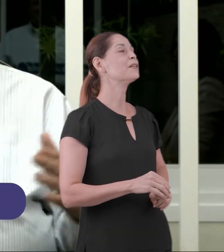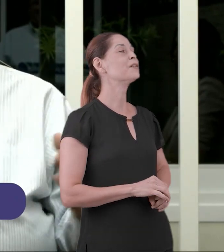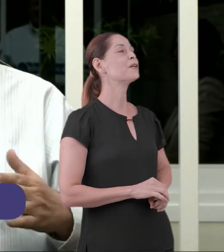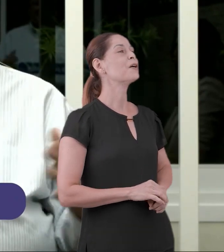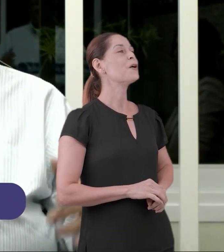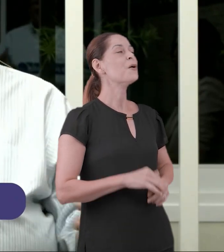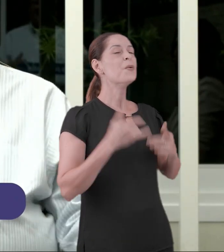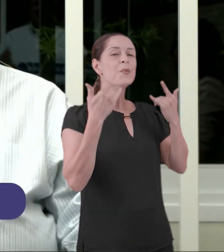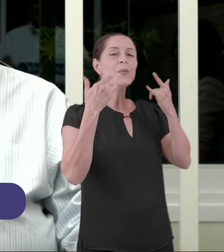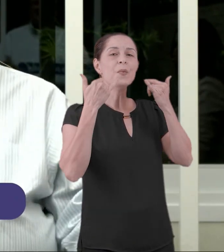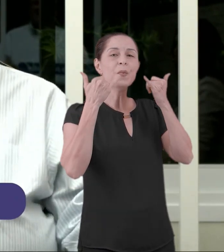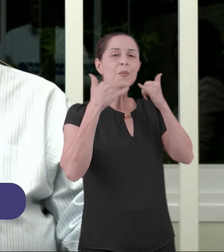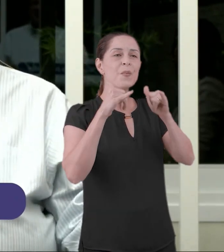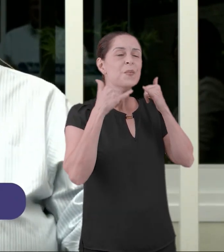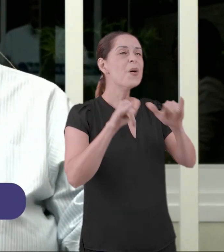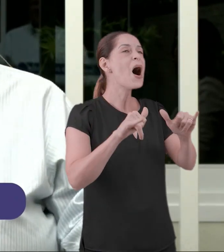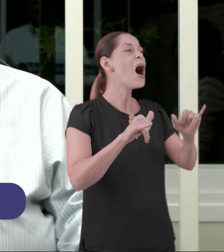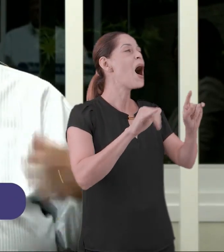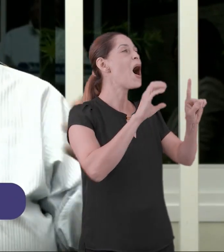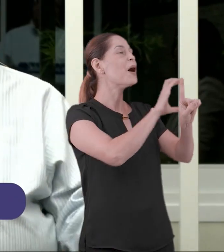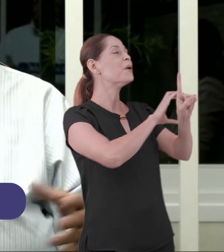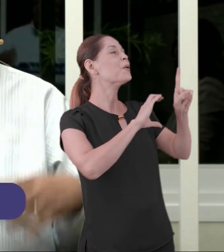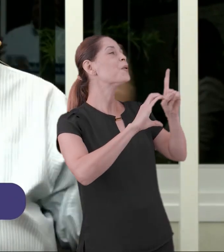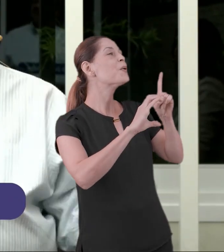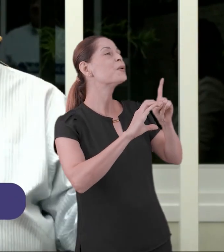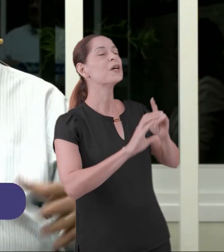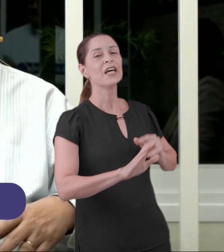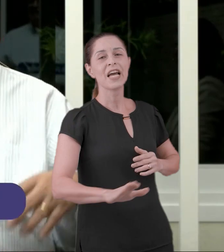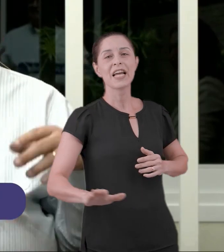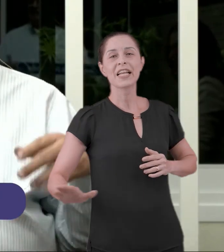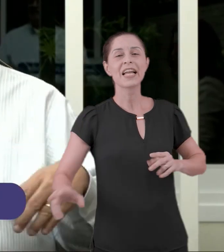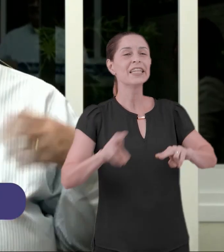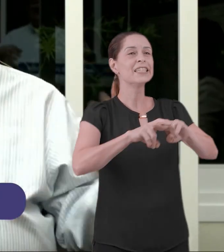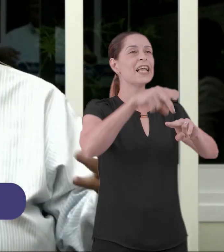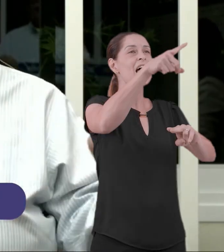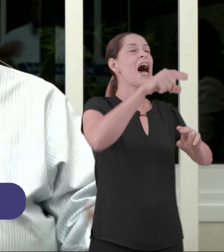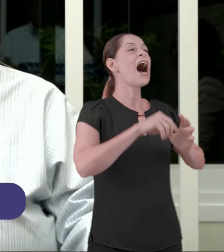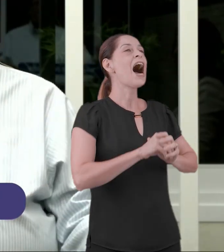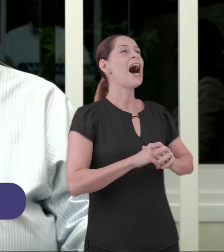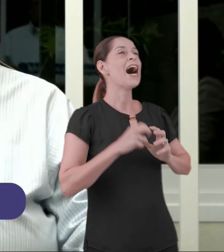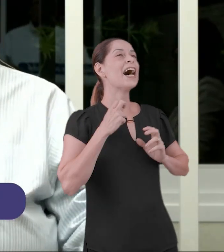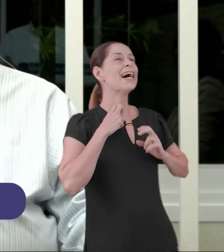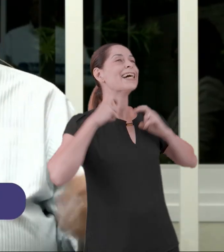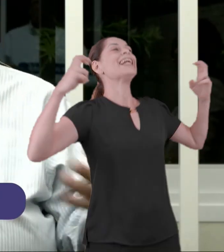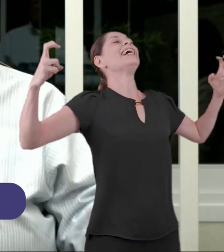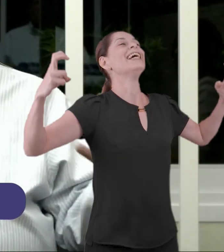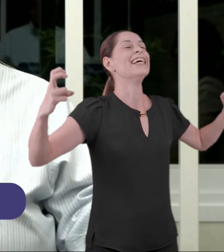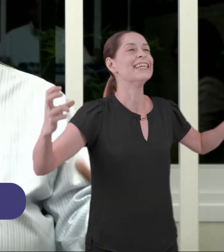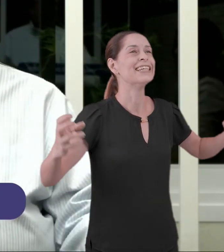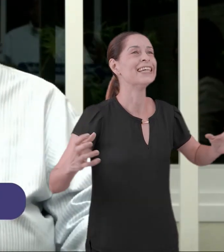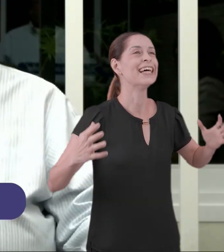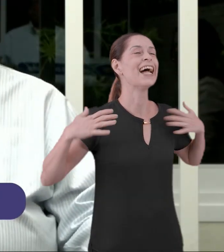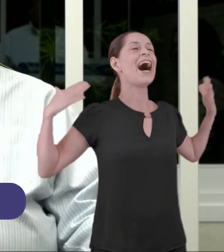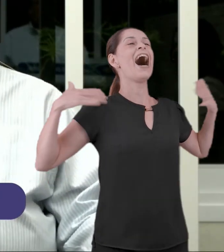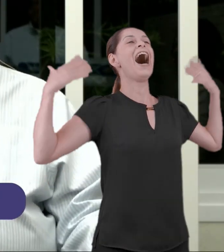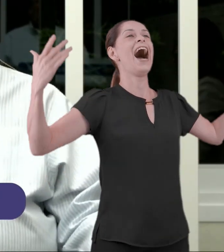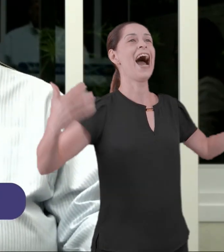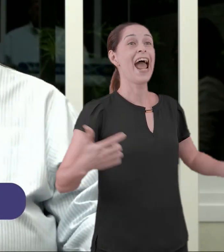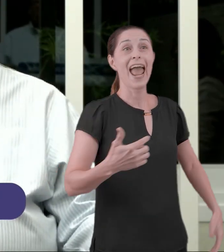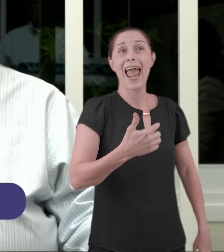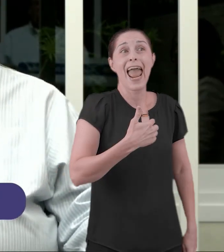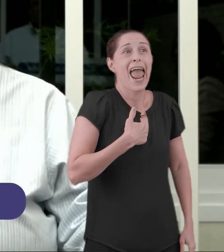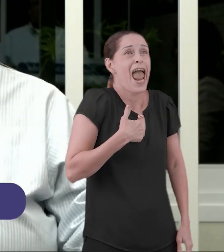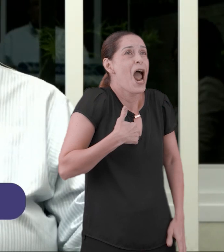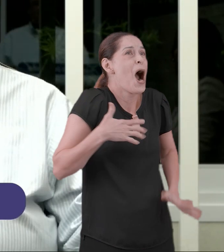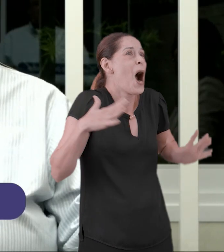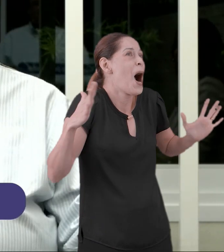algumas crianças que assistem o culto, né, assim, eles gritam, eles se expressam, e eu acho aquilo maravilhoso, né? Eu